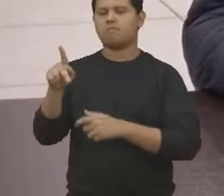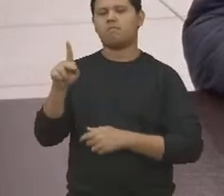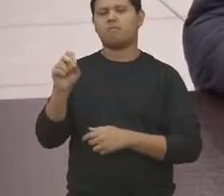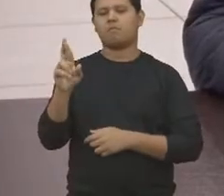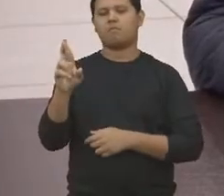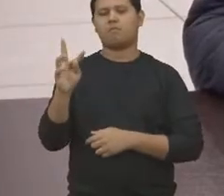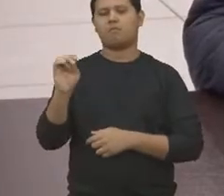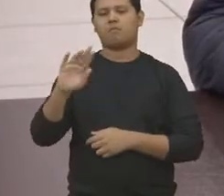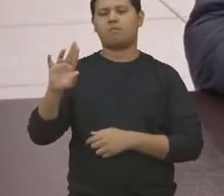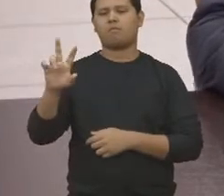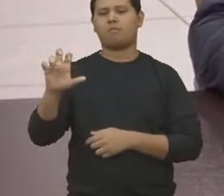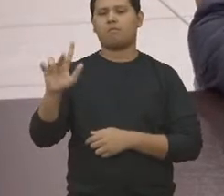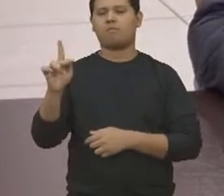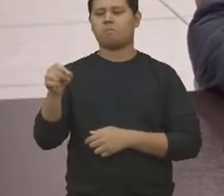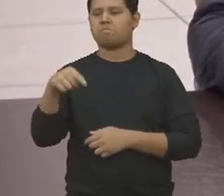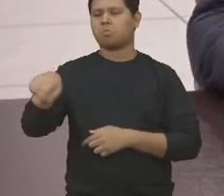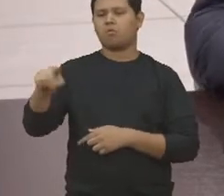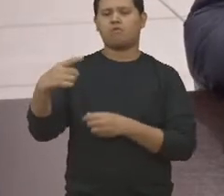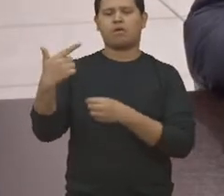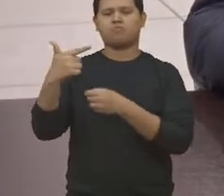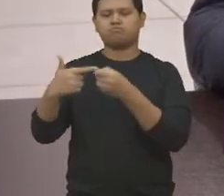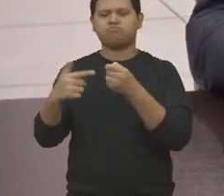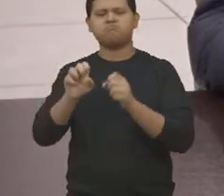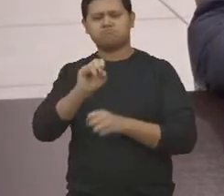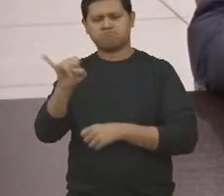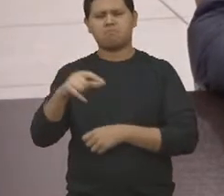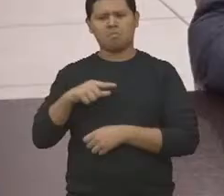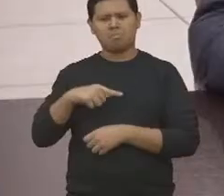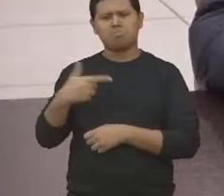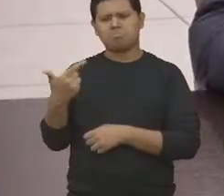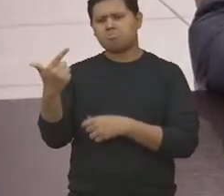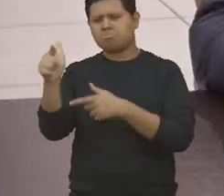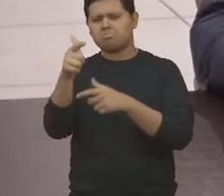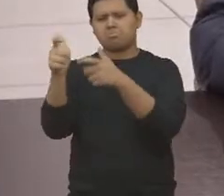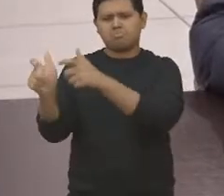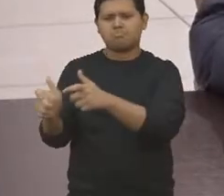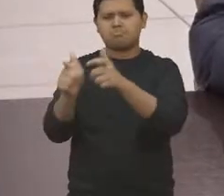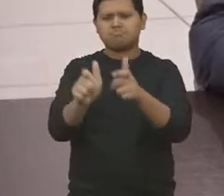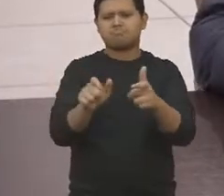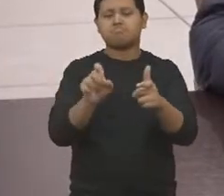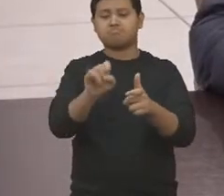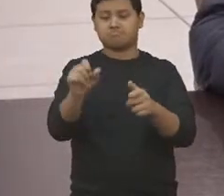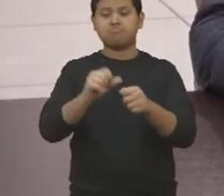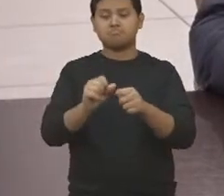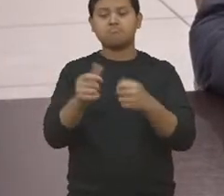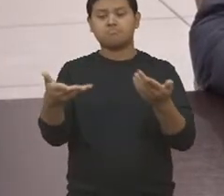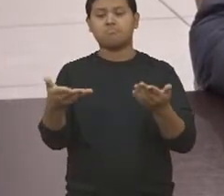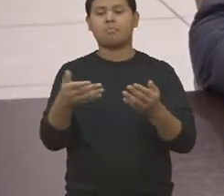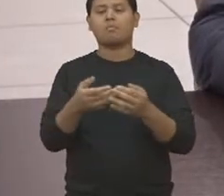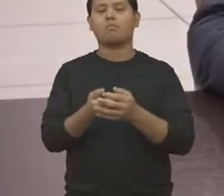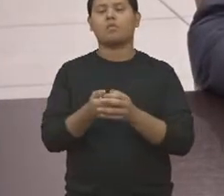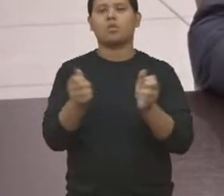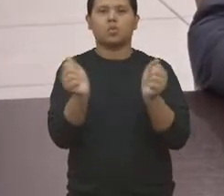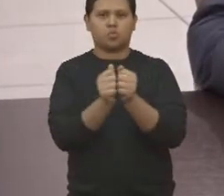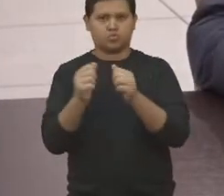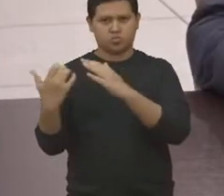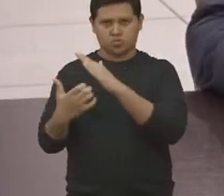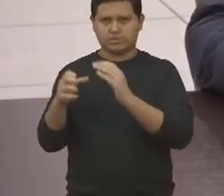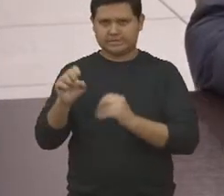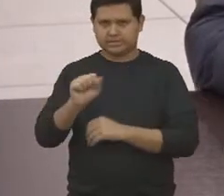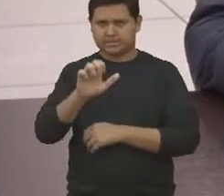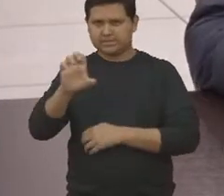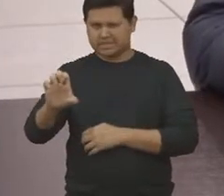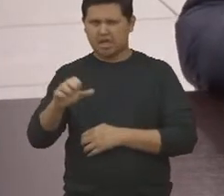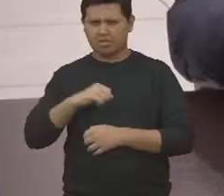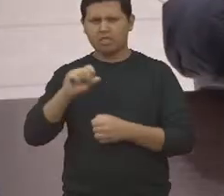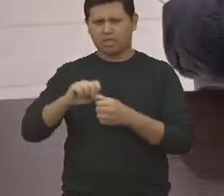você esclarecesse para mim se tem em algum outro lugar, se isso vai ser através do SAI, que eu acredito